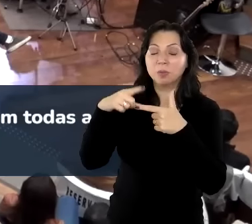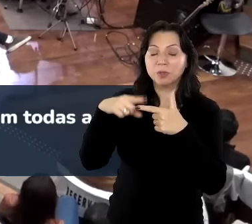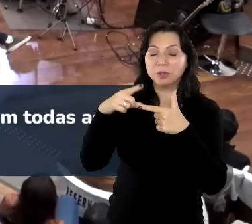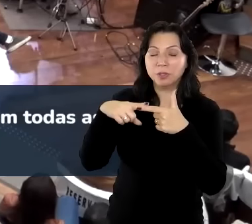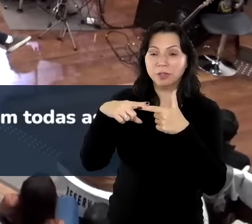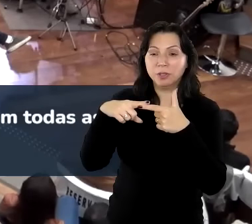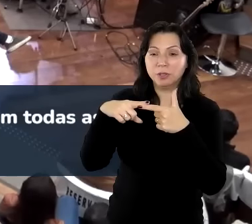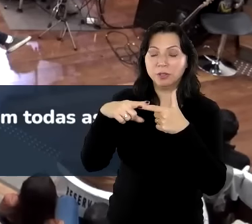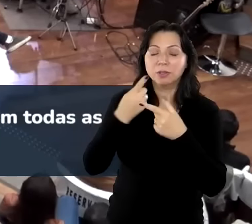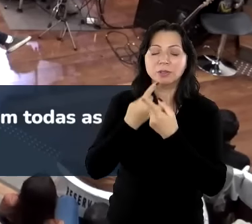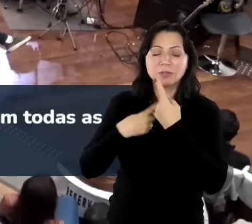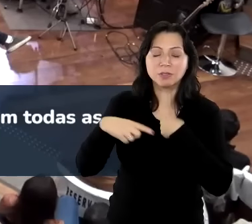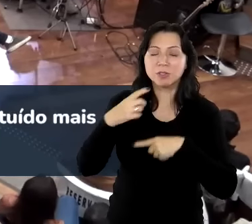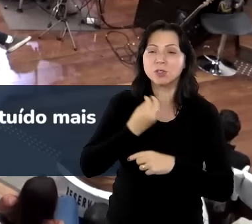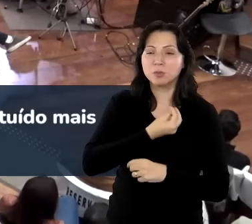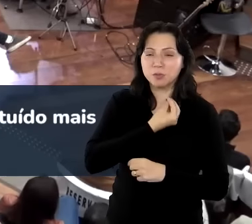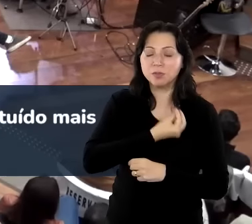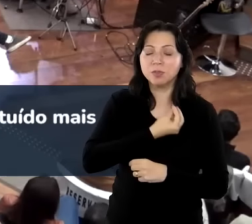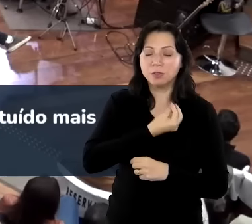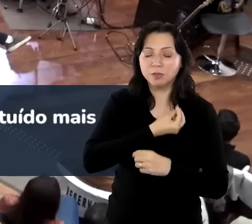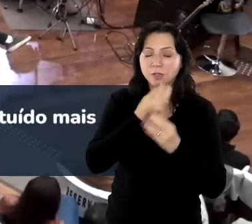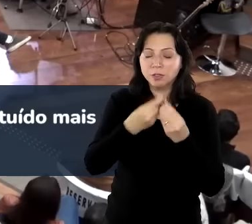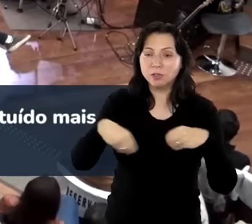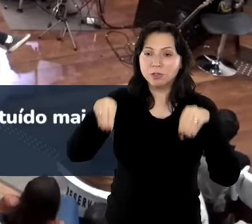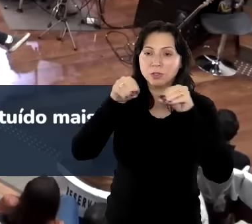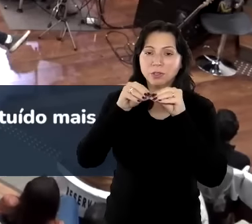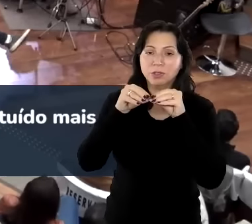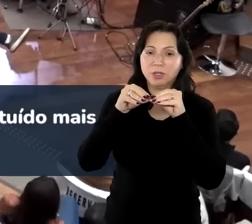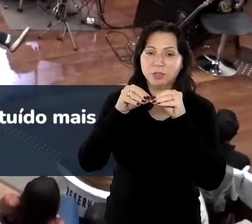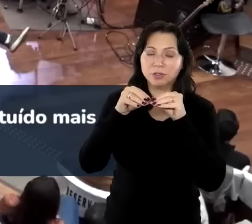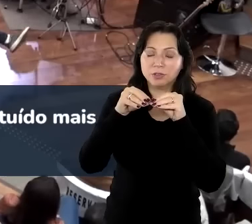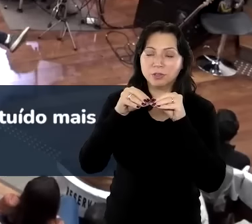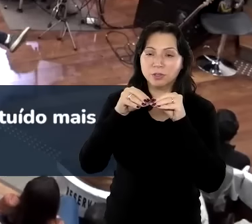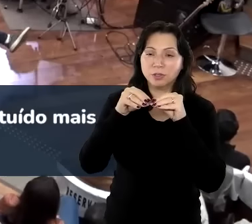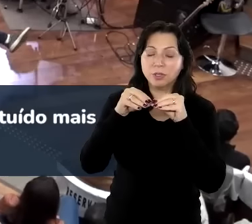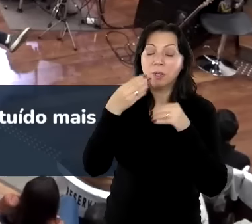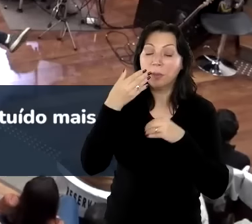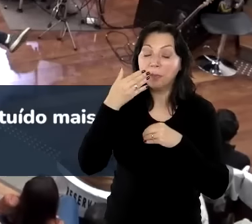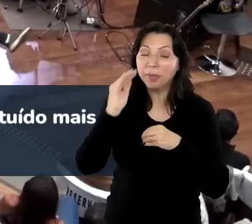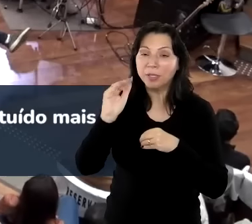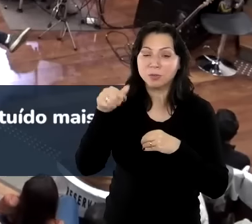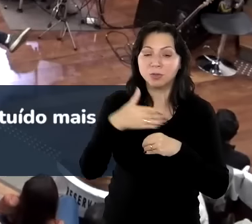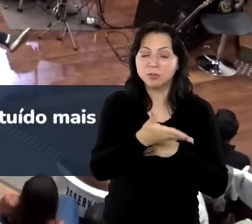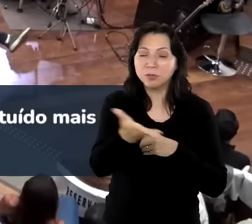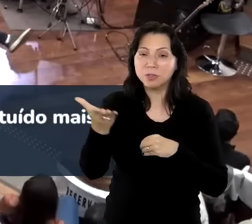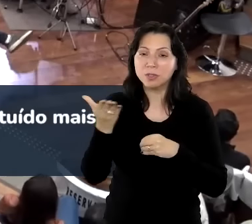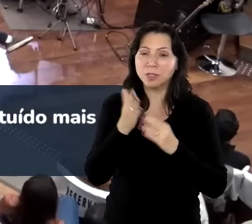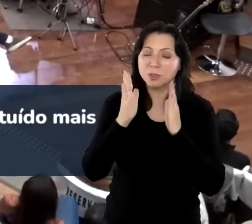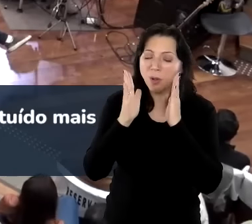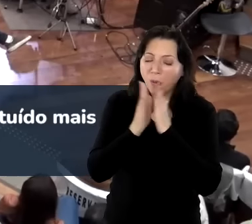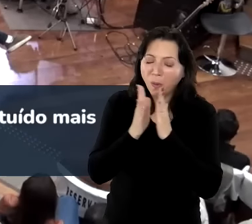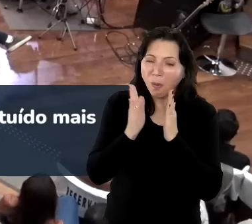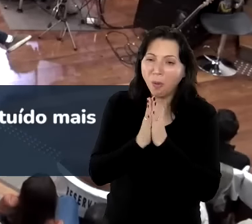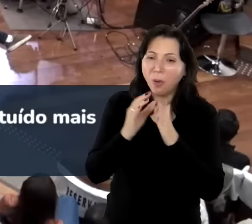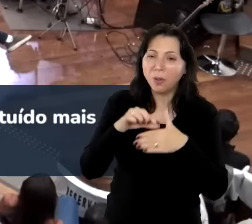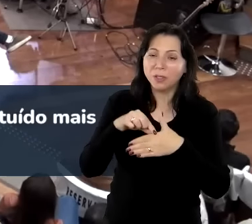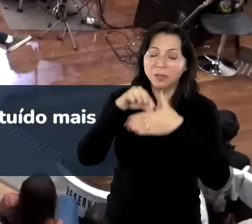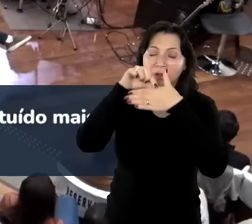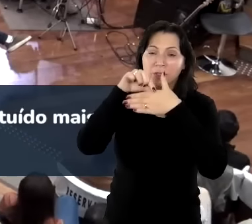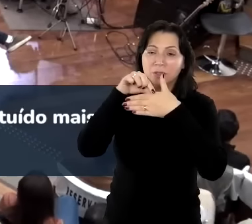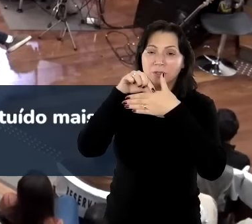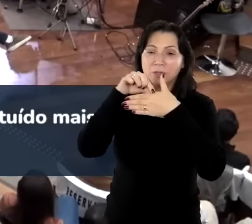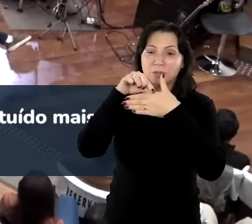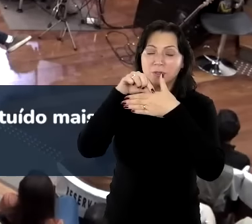em todas as coisas viver condignamente. Rogo-vos com muito empenho que assim façais, a fim de que eu vos seja